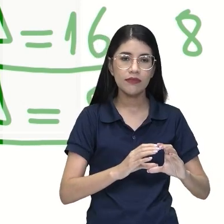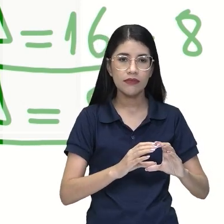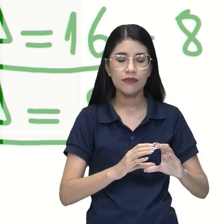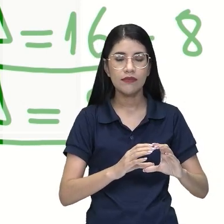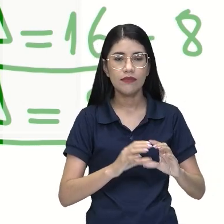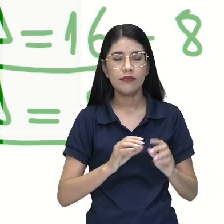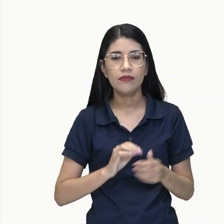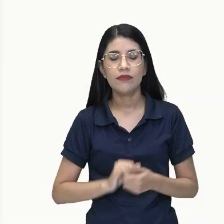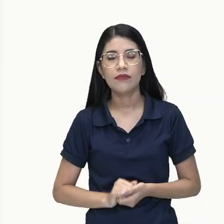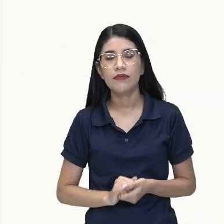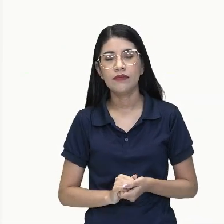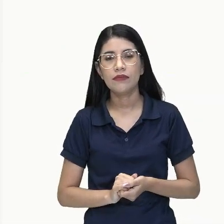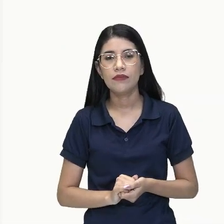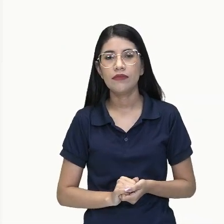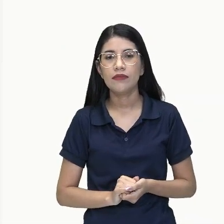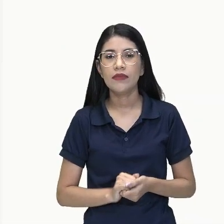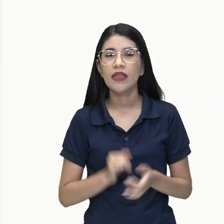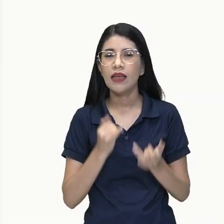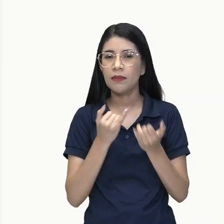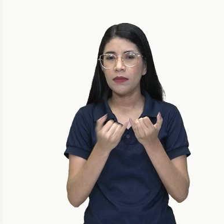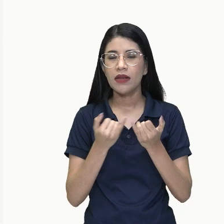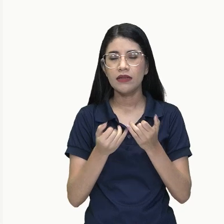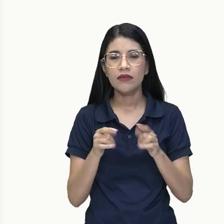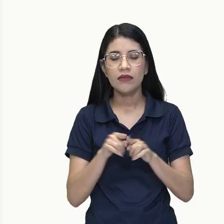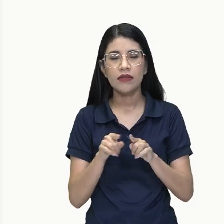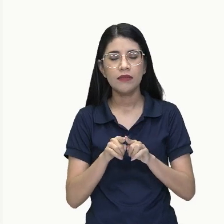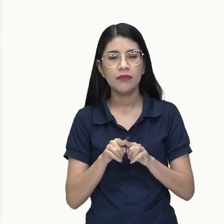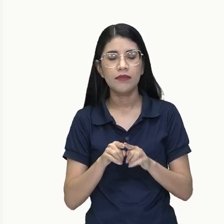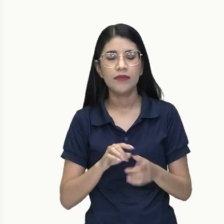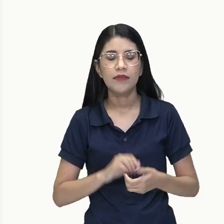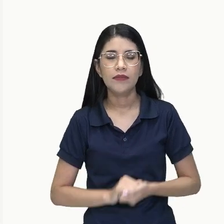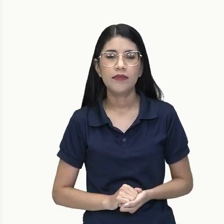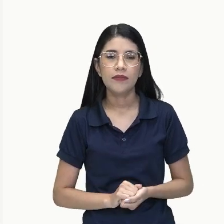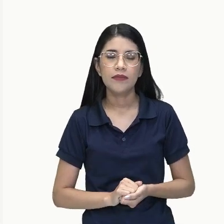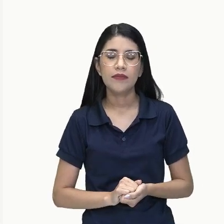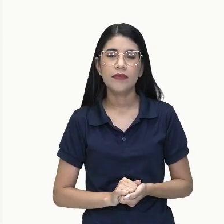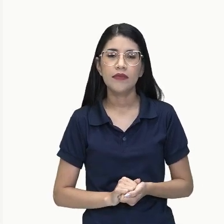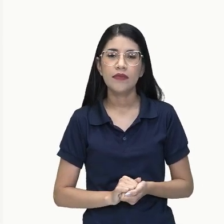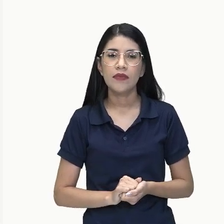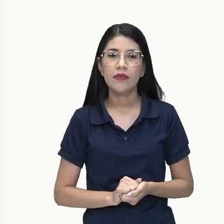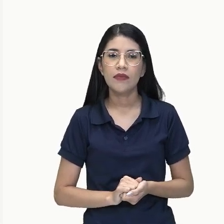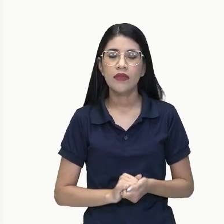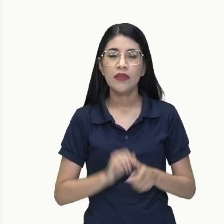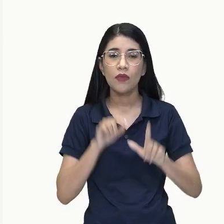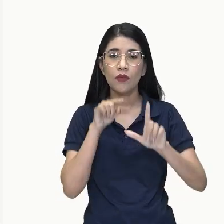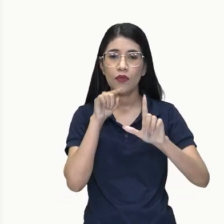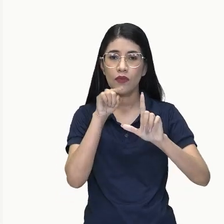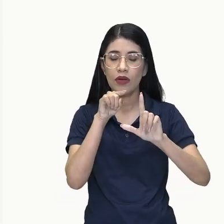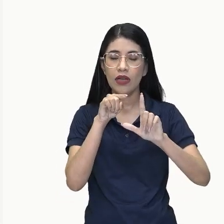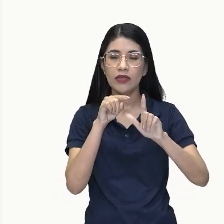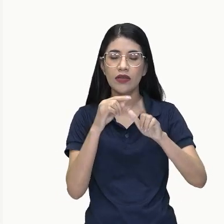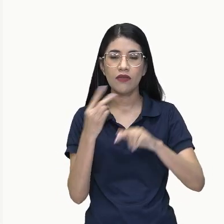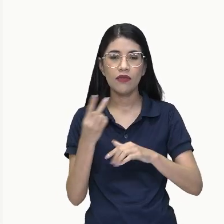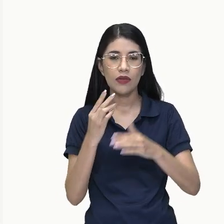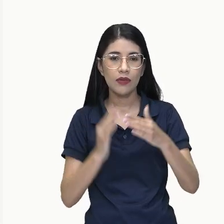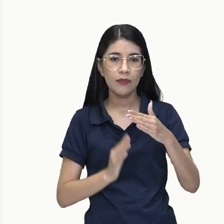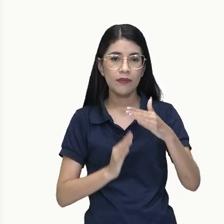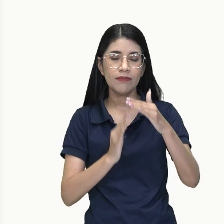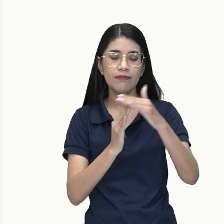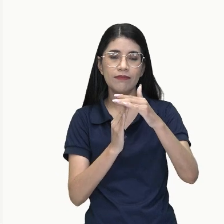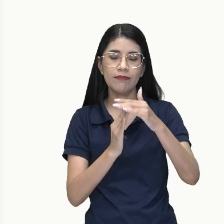descer novamente. É isso que ele está falando para nós. Ó, o vértice será o valor máximo atingido pela